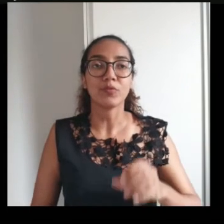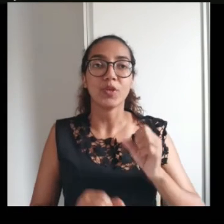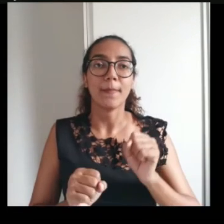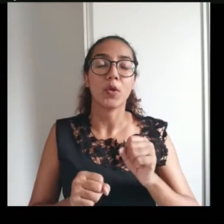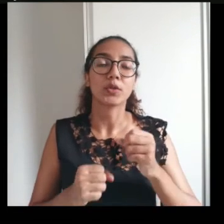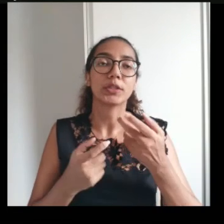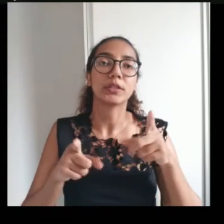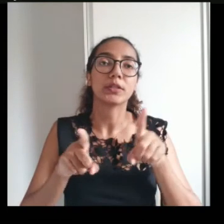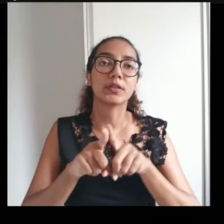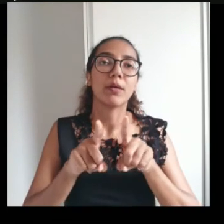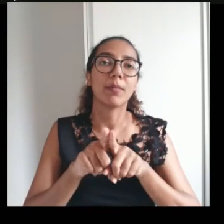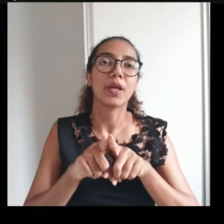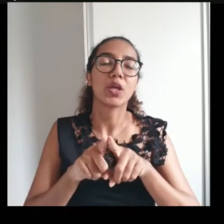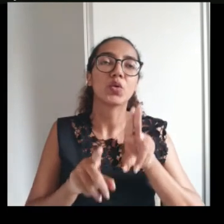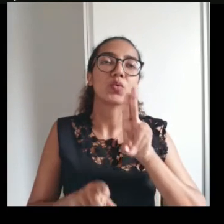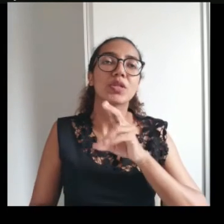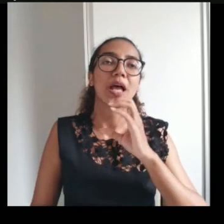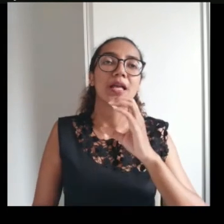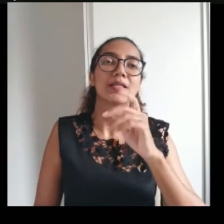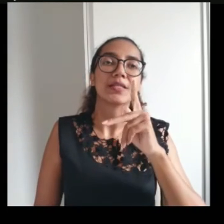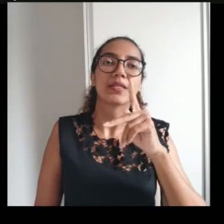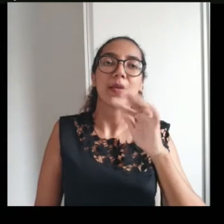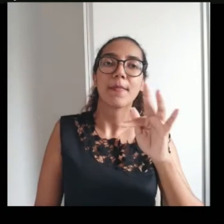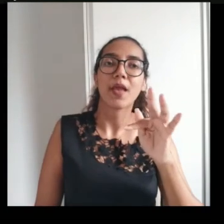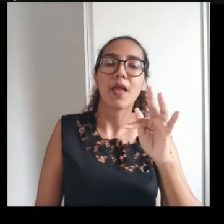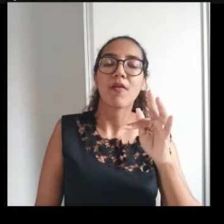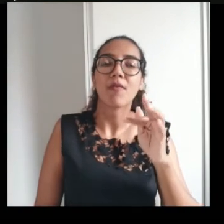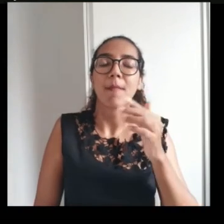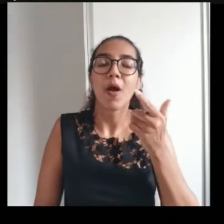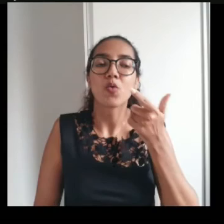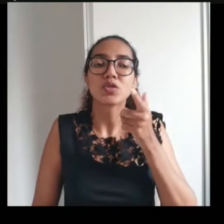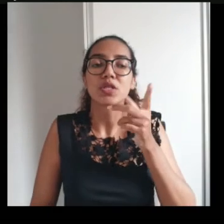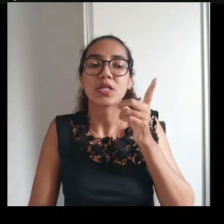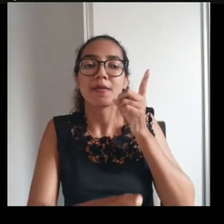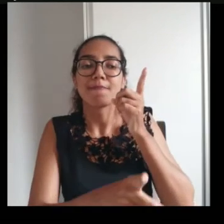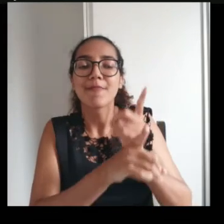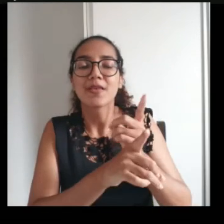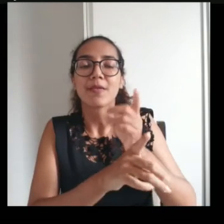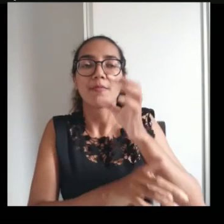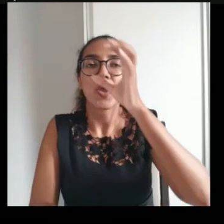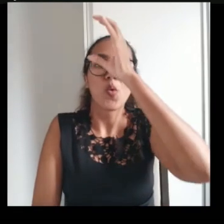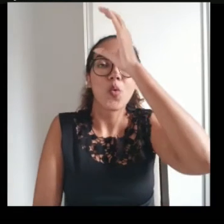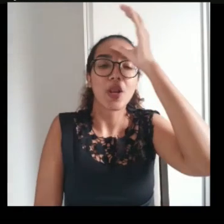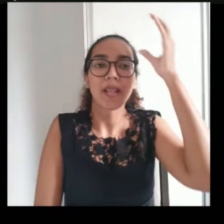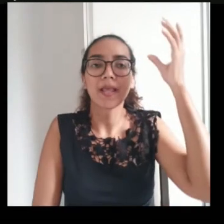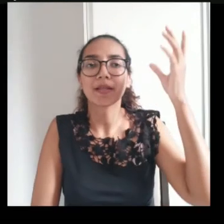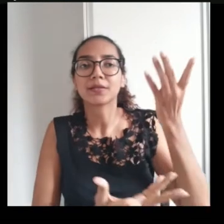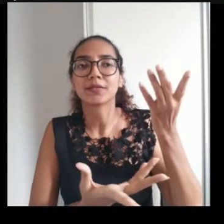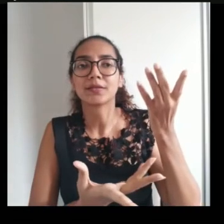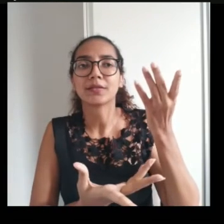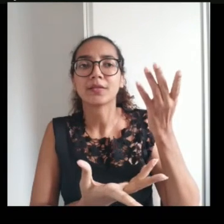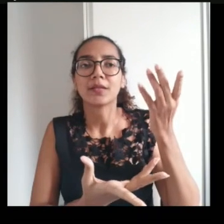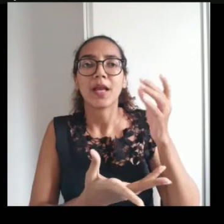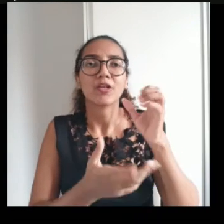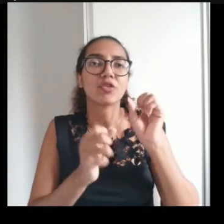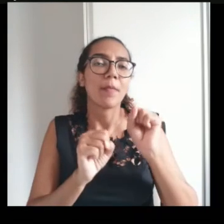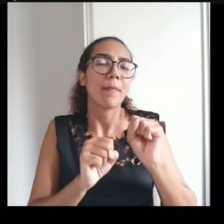para poder identificar o cliente, identificar o funcionário, alguma coisa assim, a gente limitar, tipo, tem que